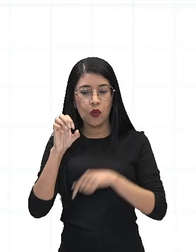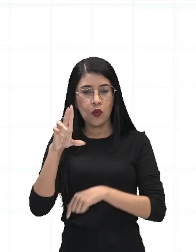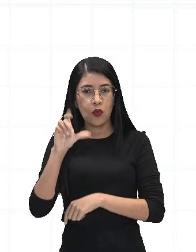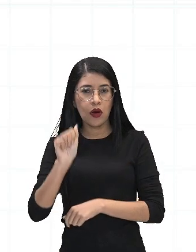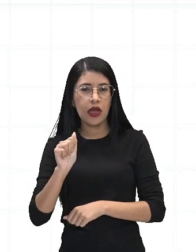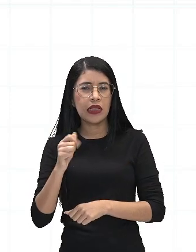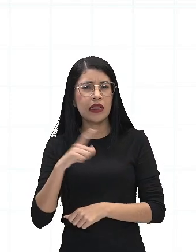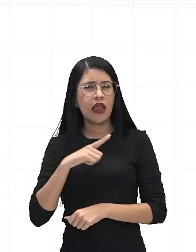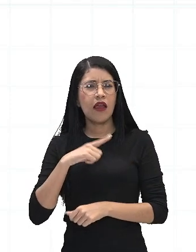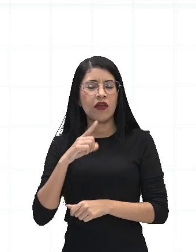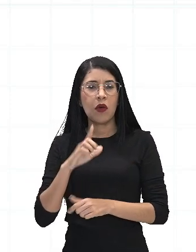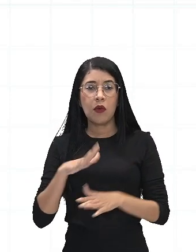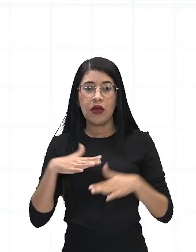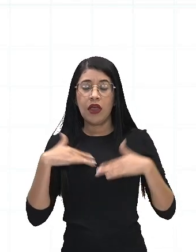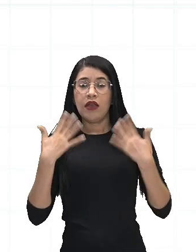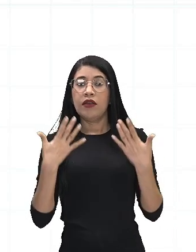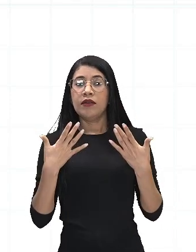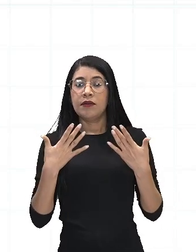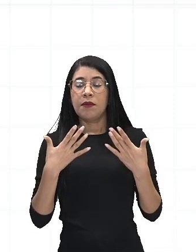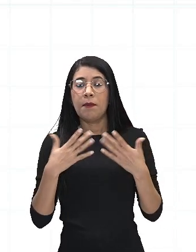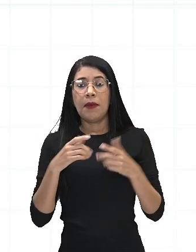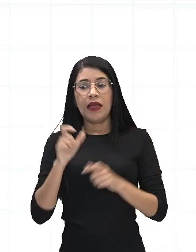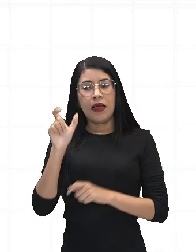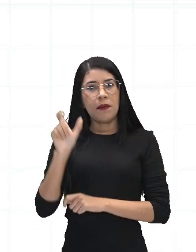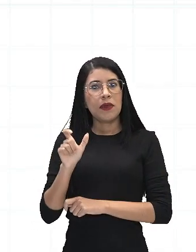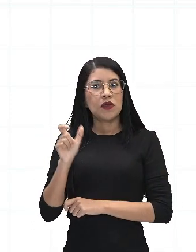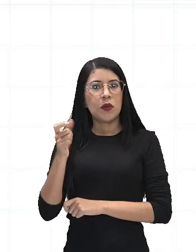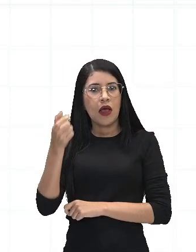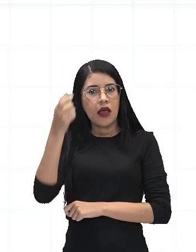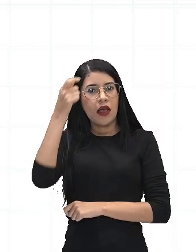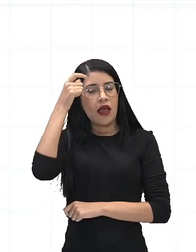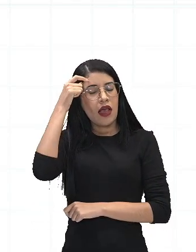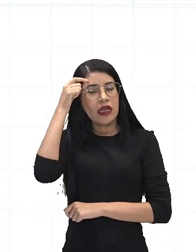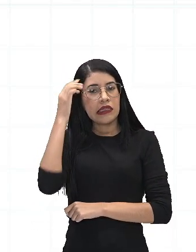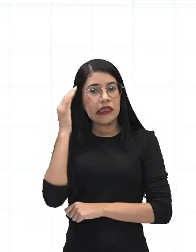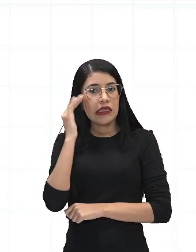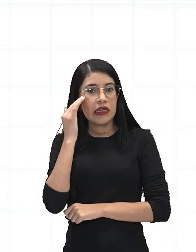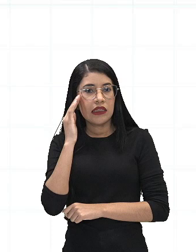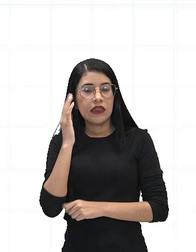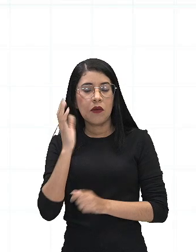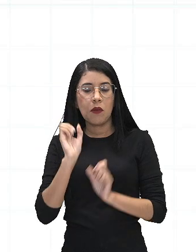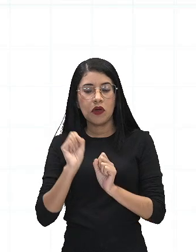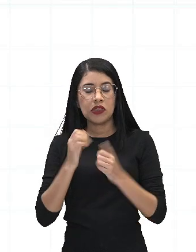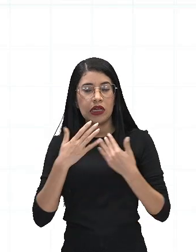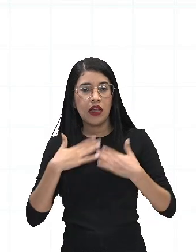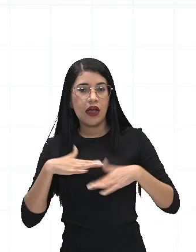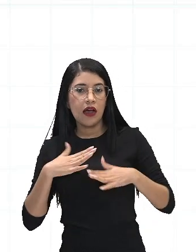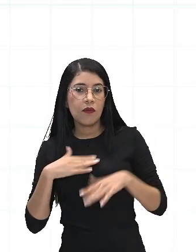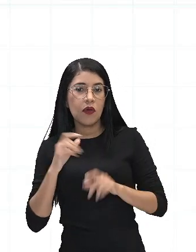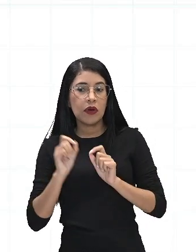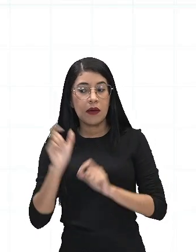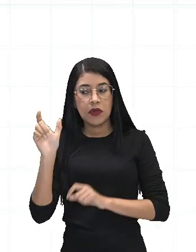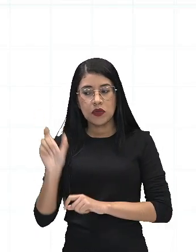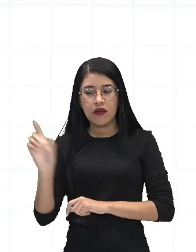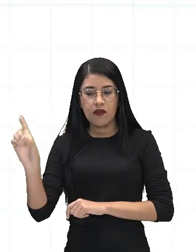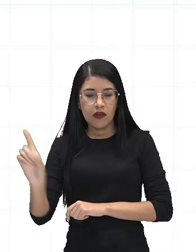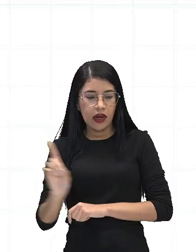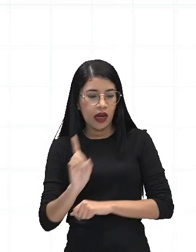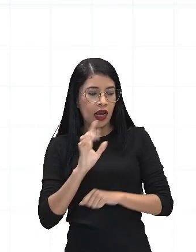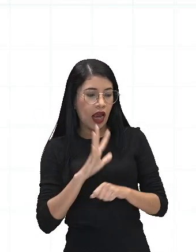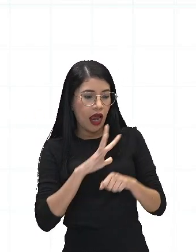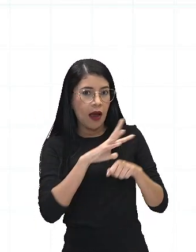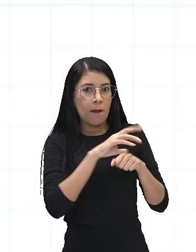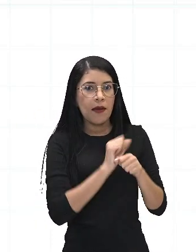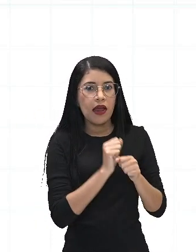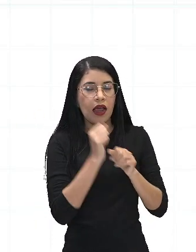algo de assustador. Quem, em sã consciência, poderia ficar tranquilo com a ideia de que alguém viria te pegar